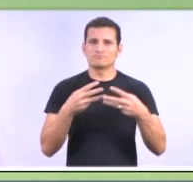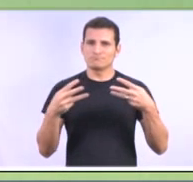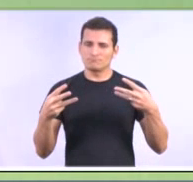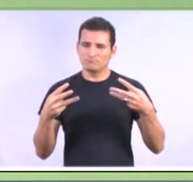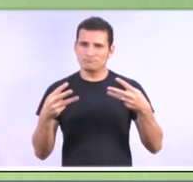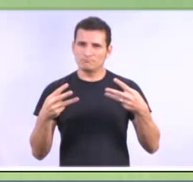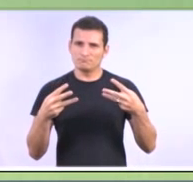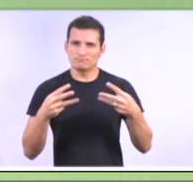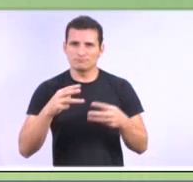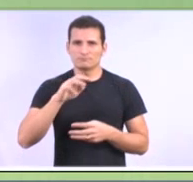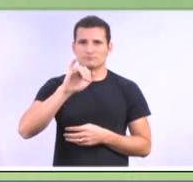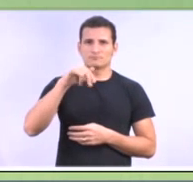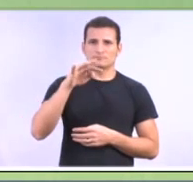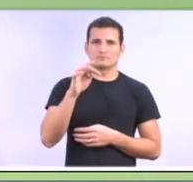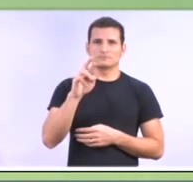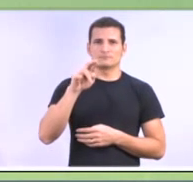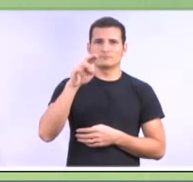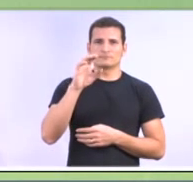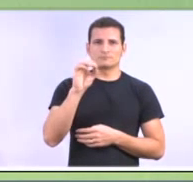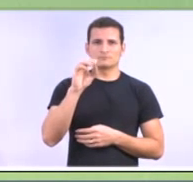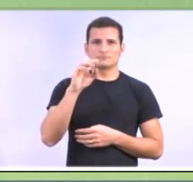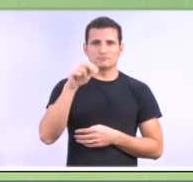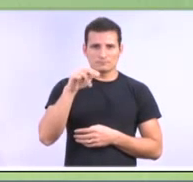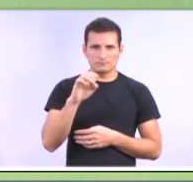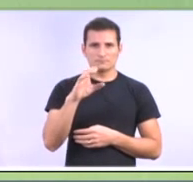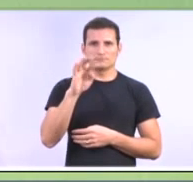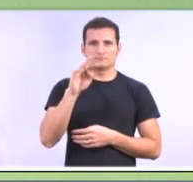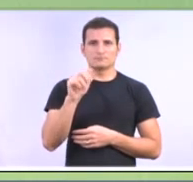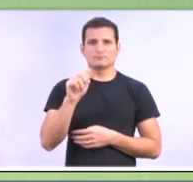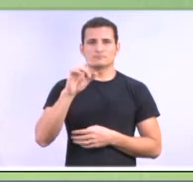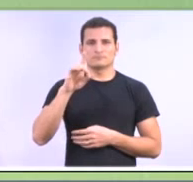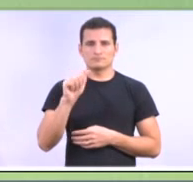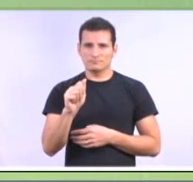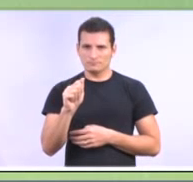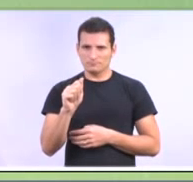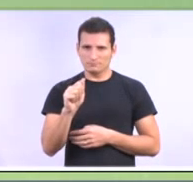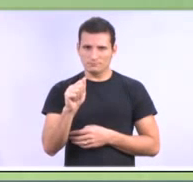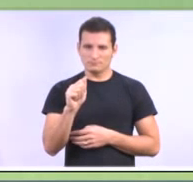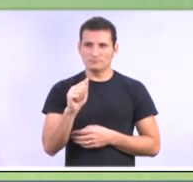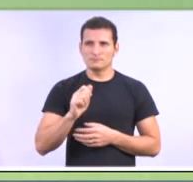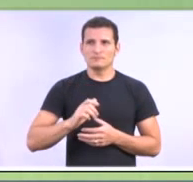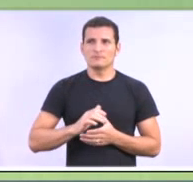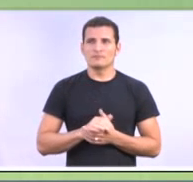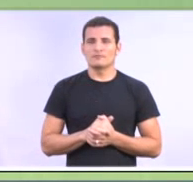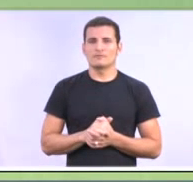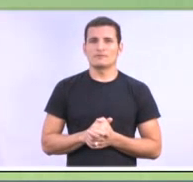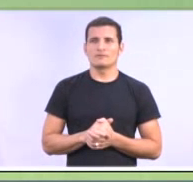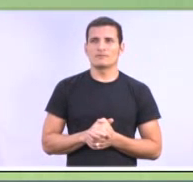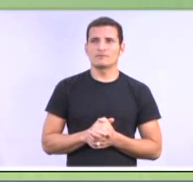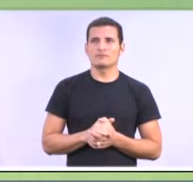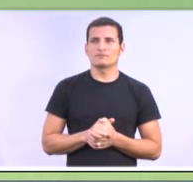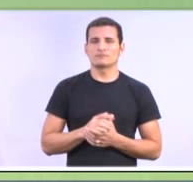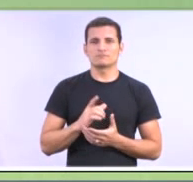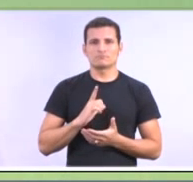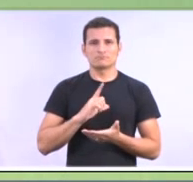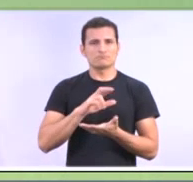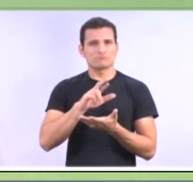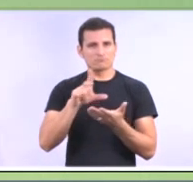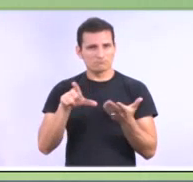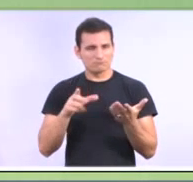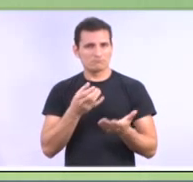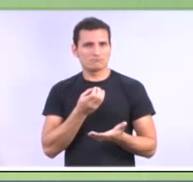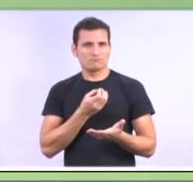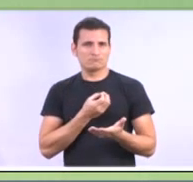interconectada. Muito simples, não é? Só que não é tão fácil quanto parece. A rede interconectada tem diversos protocolos,